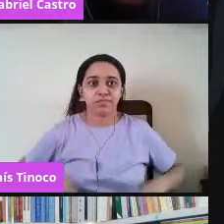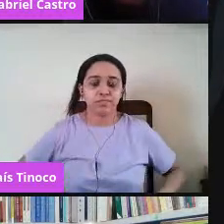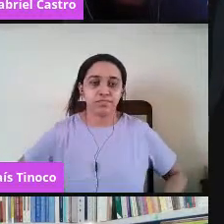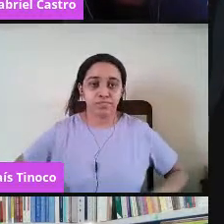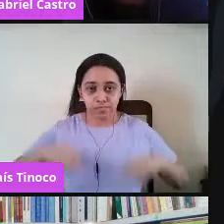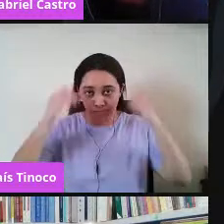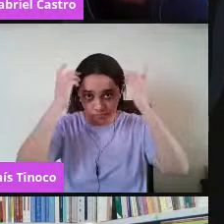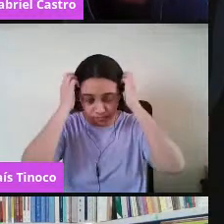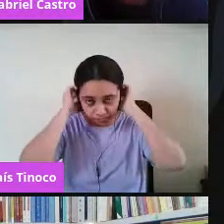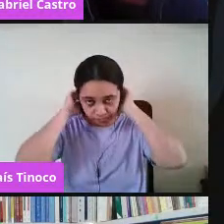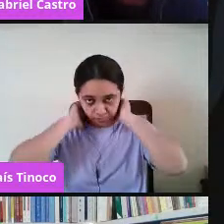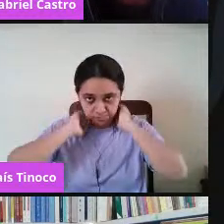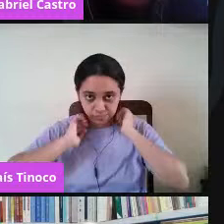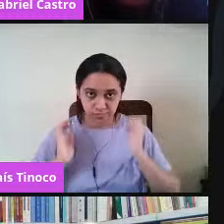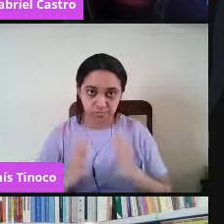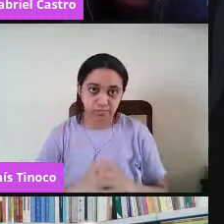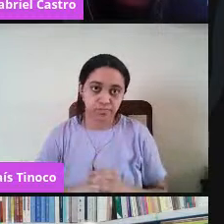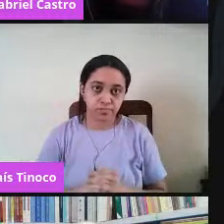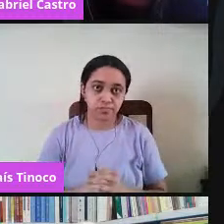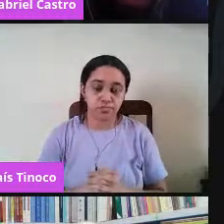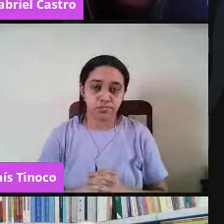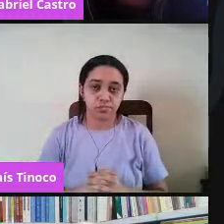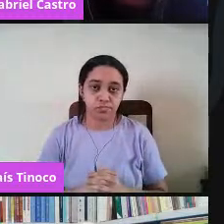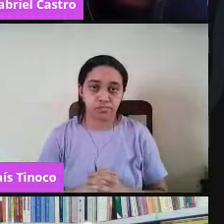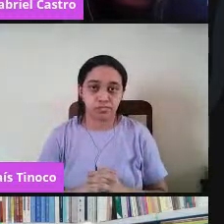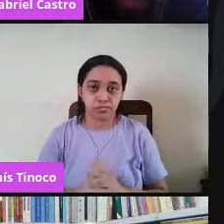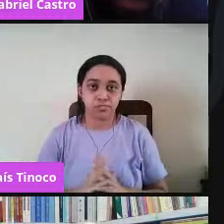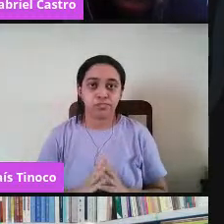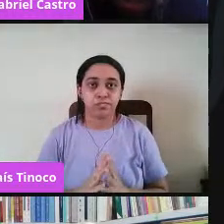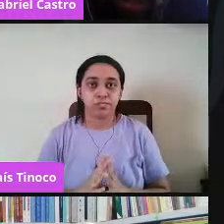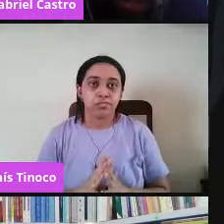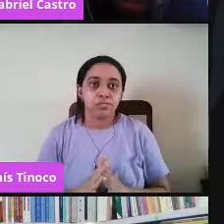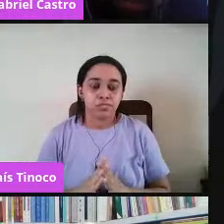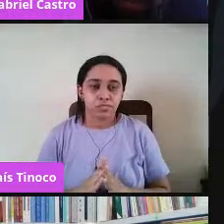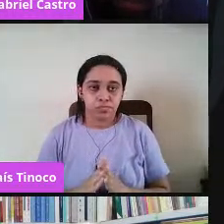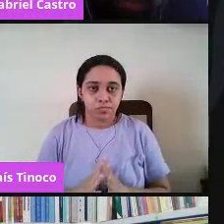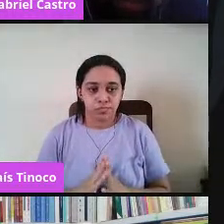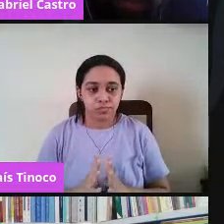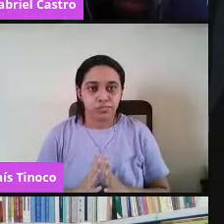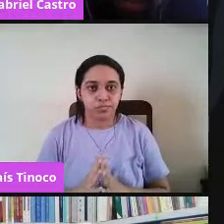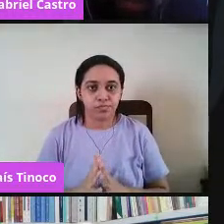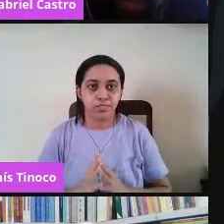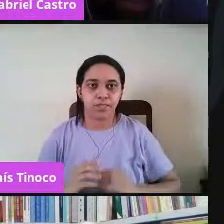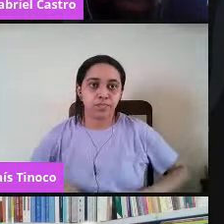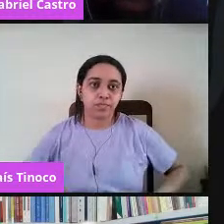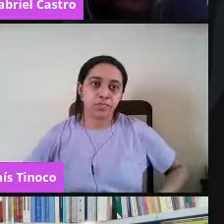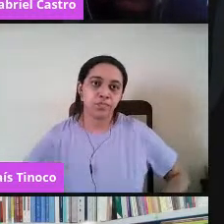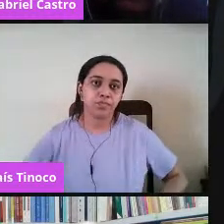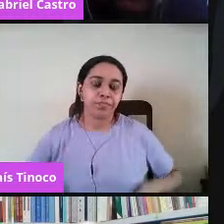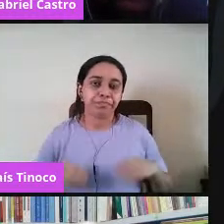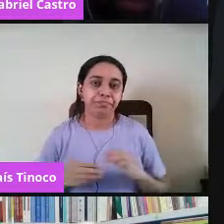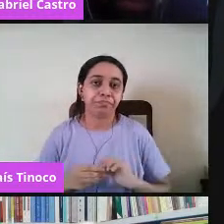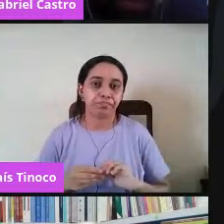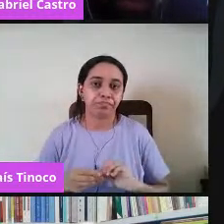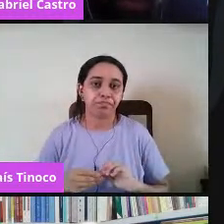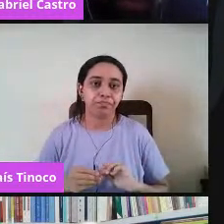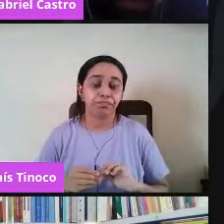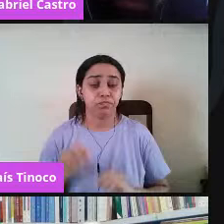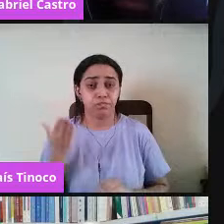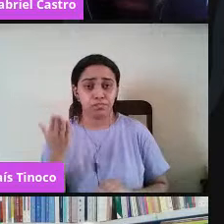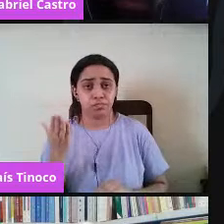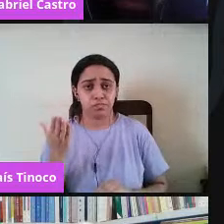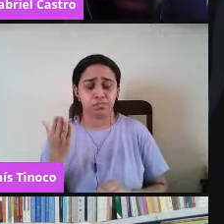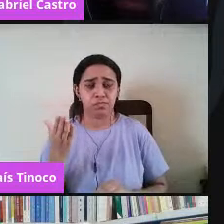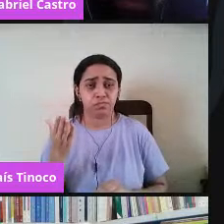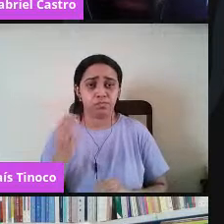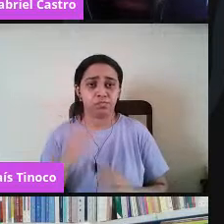Gabriel? Tá, oi? Tá? O seu slide. Tá bom, ótimo, obrigada. Então, esse quadro